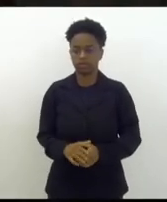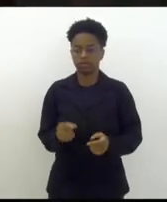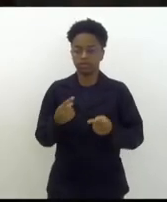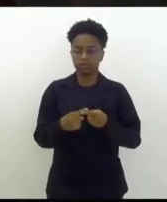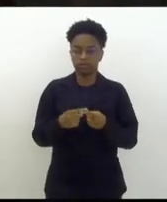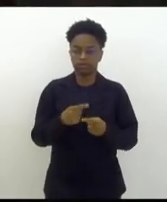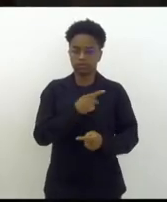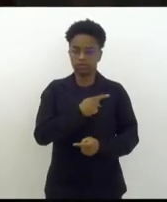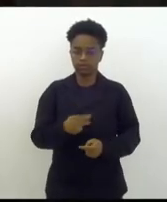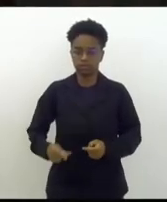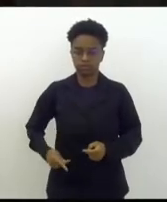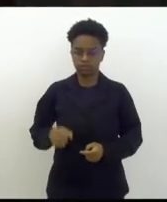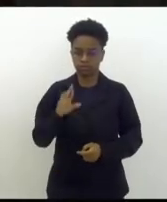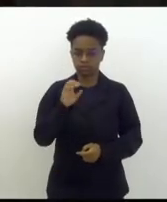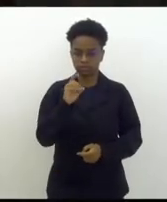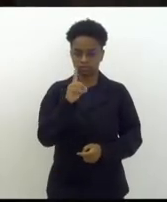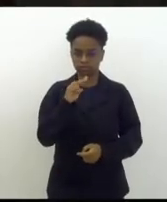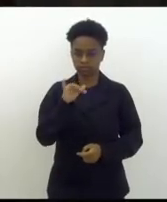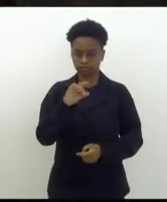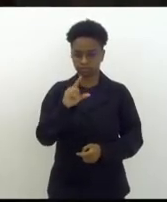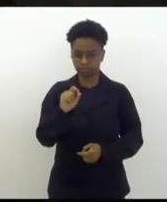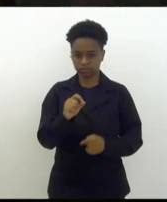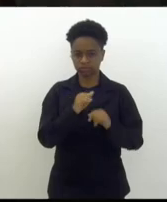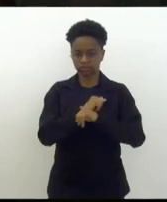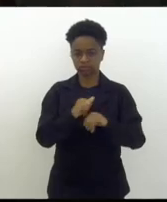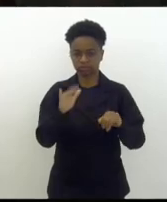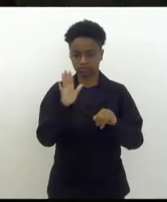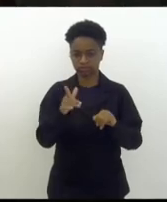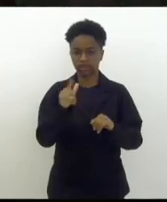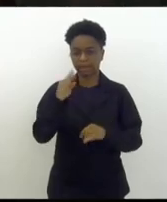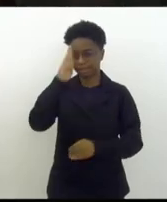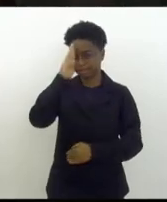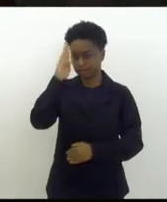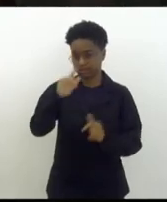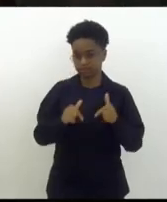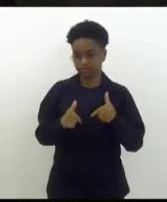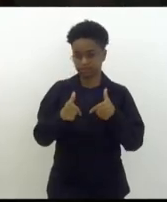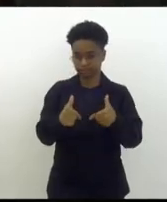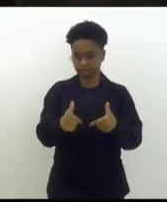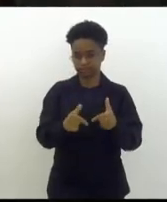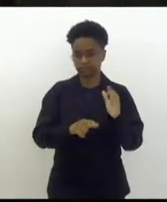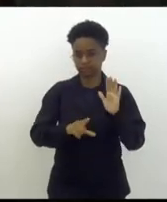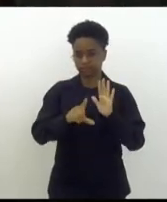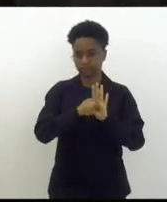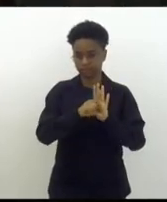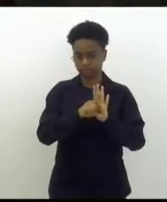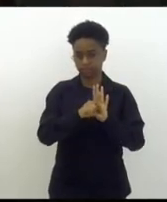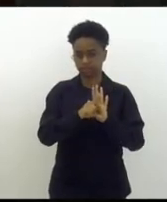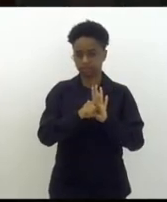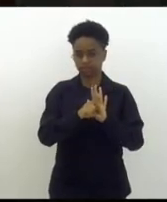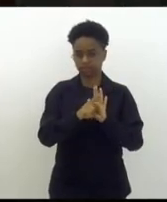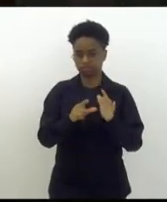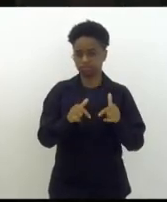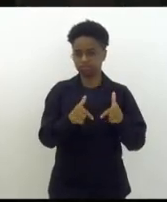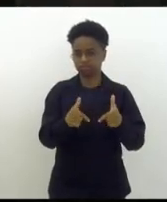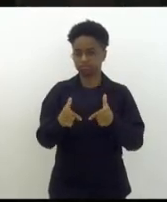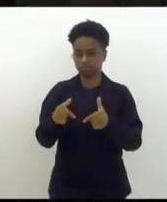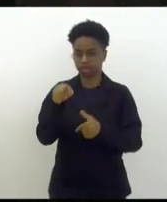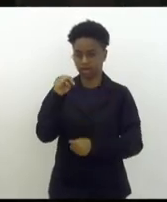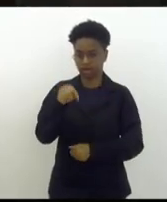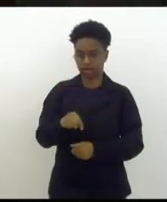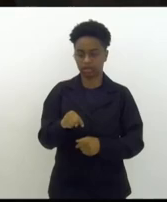Bacelar já anunciou que essa Será uma das principais medidas legislativas que serão tomadas aqui